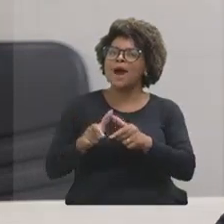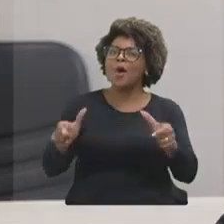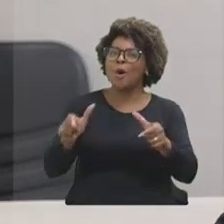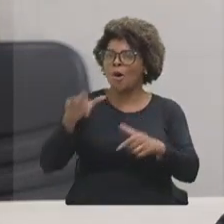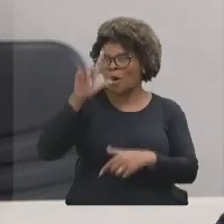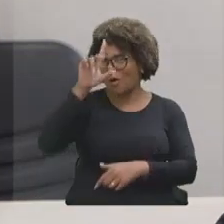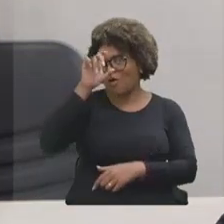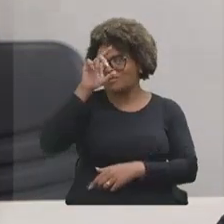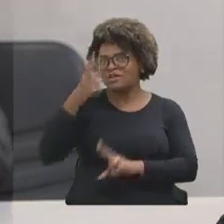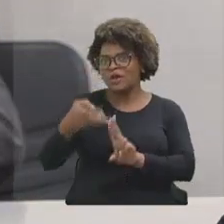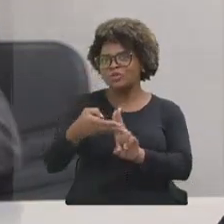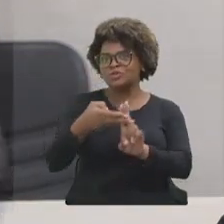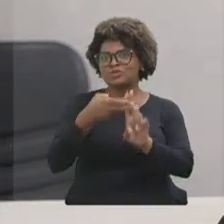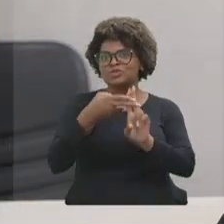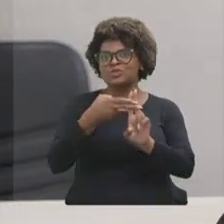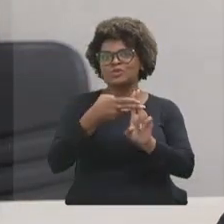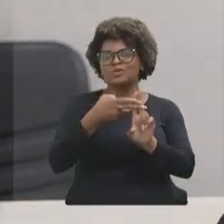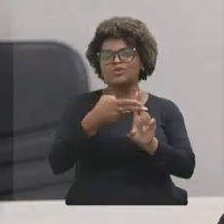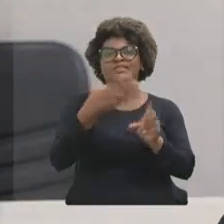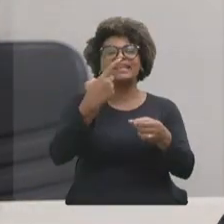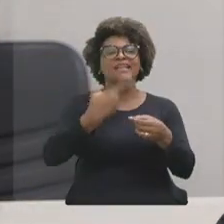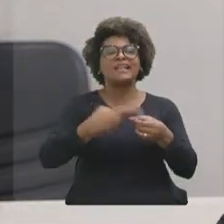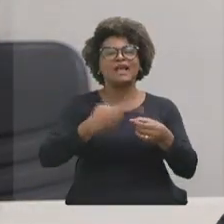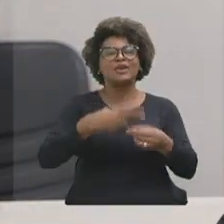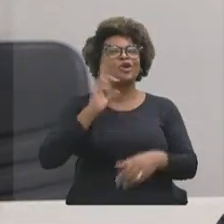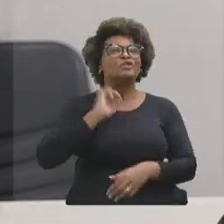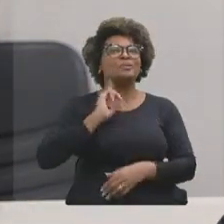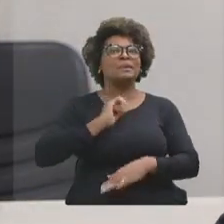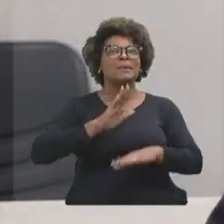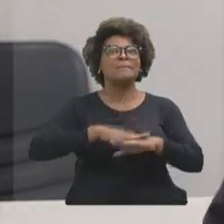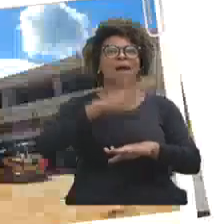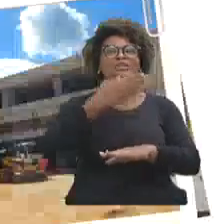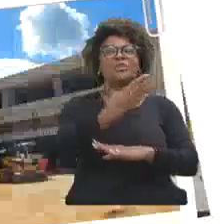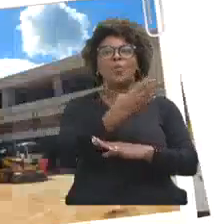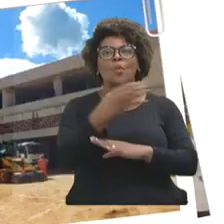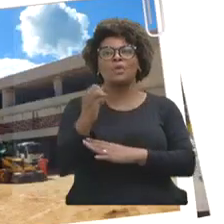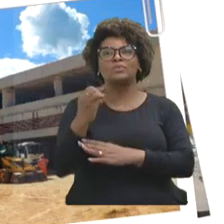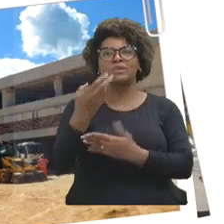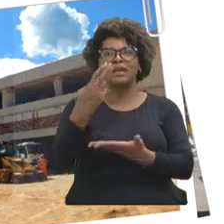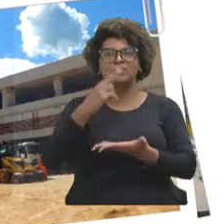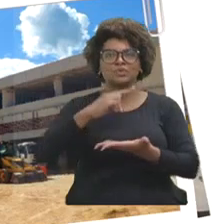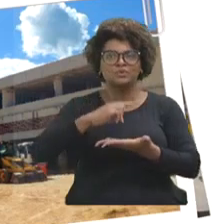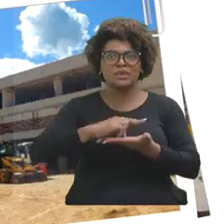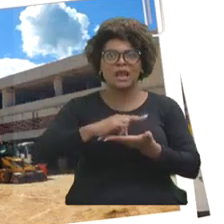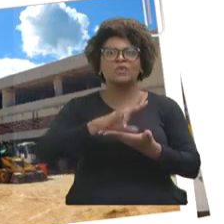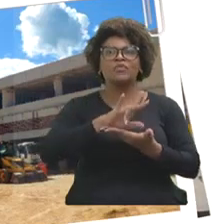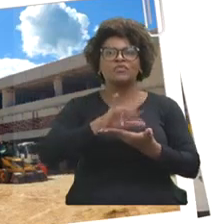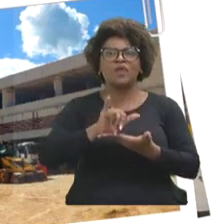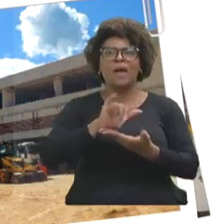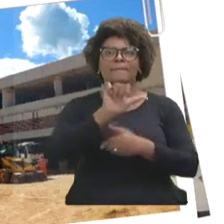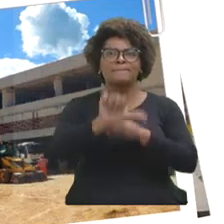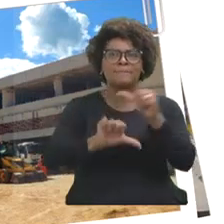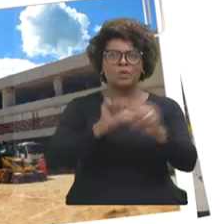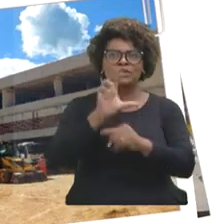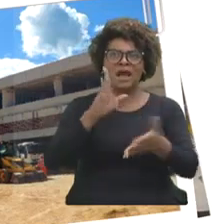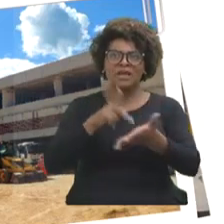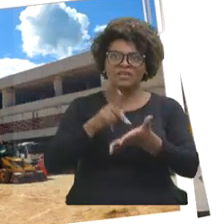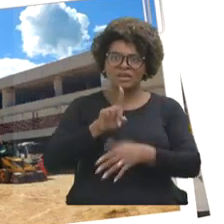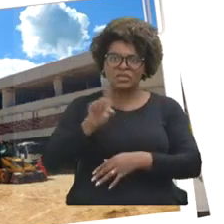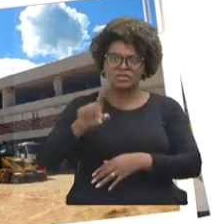é mais de 400 leitos vai mudar mudar a realidade do Mucuri e a realidade do